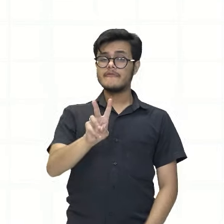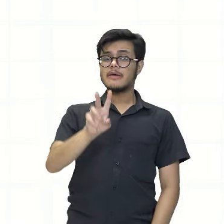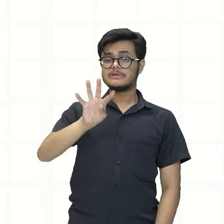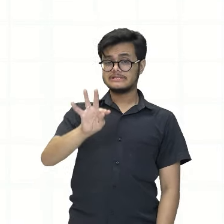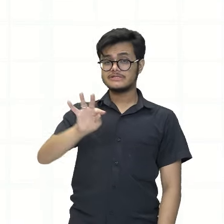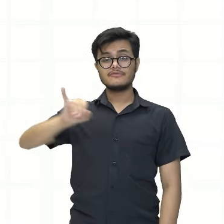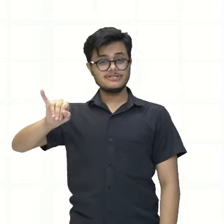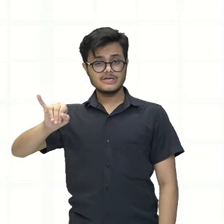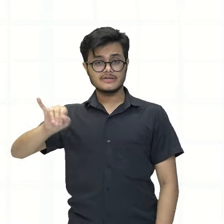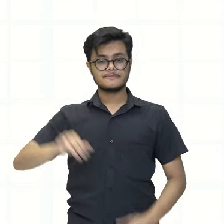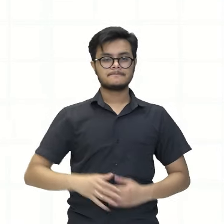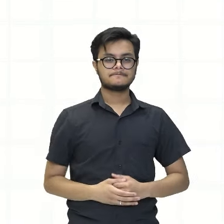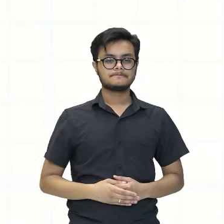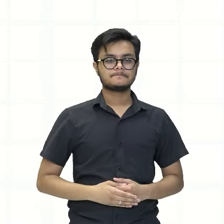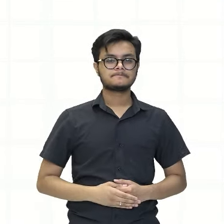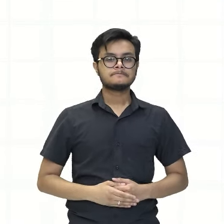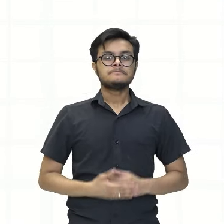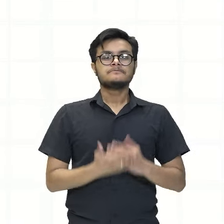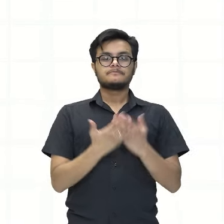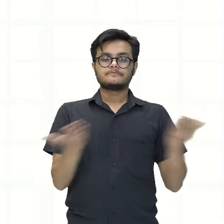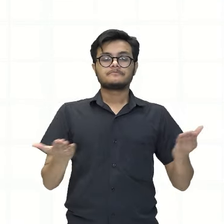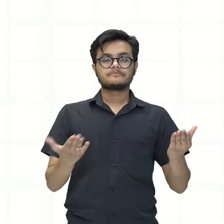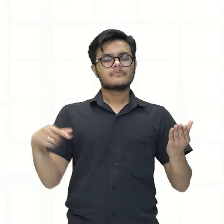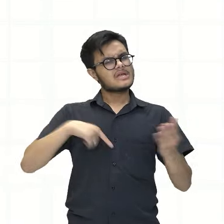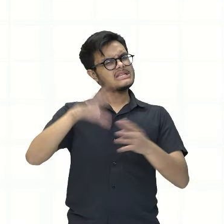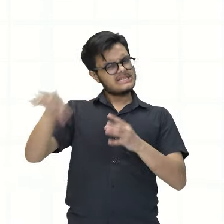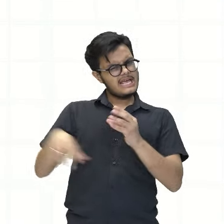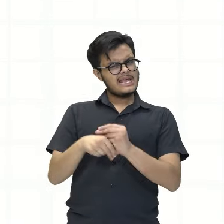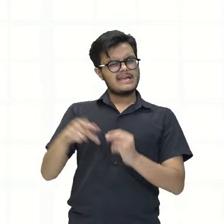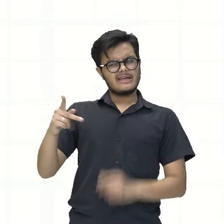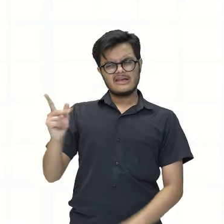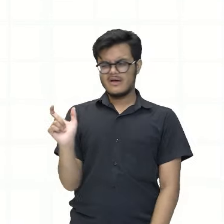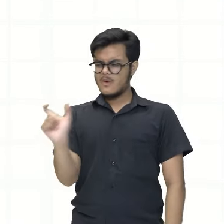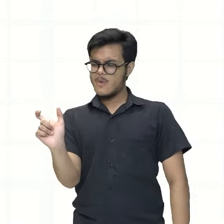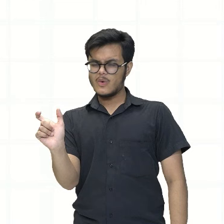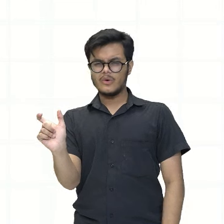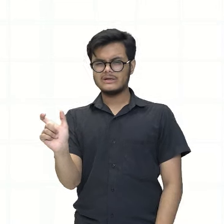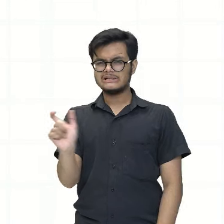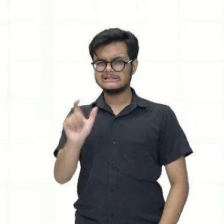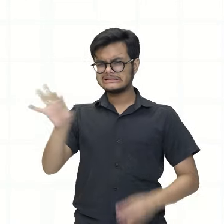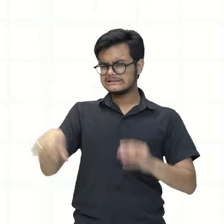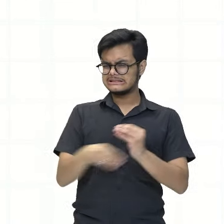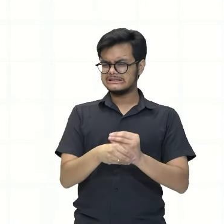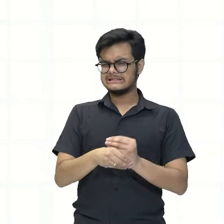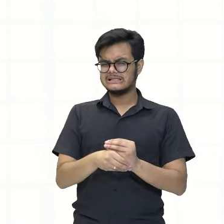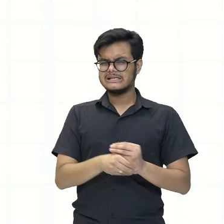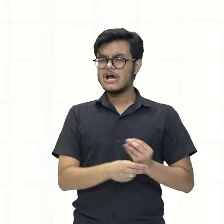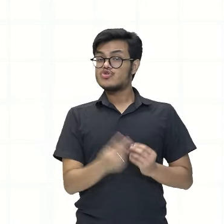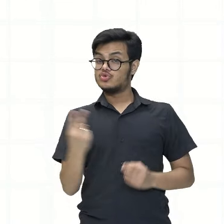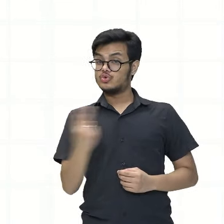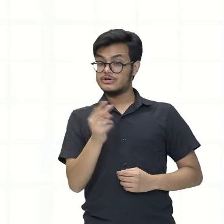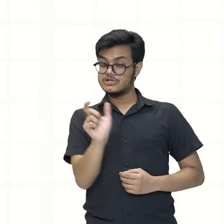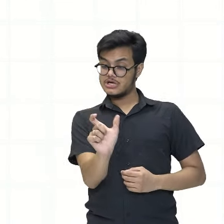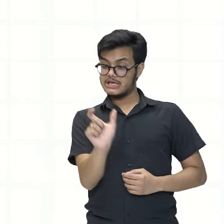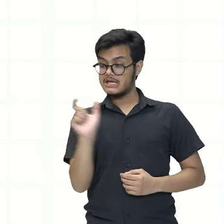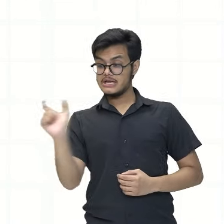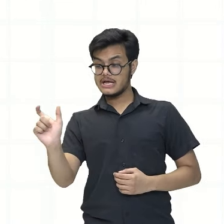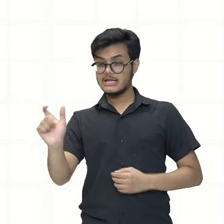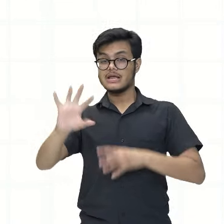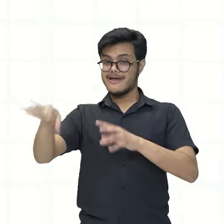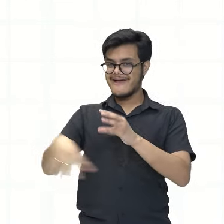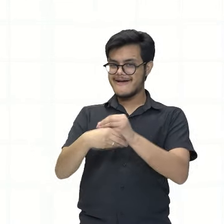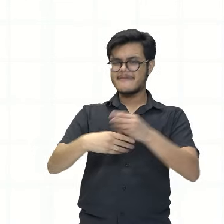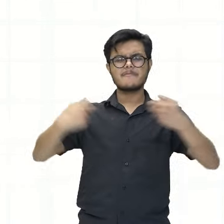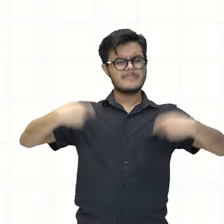isso esse complemento tem preposição né Tem preposição o complemento tem preposição Ah vamos